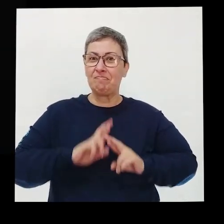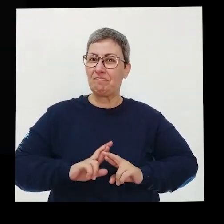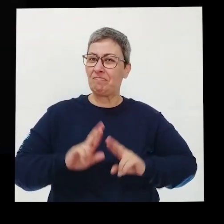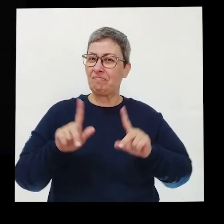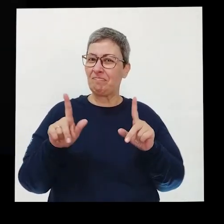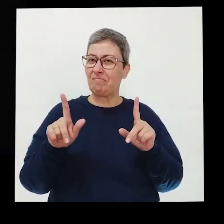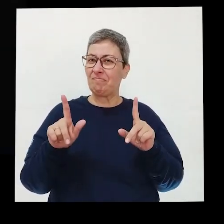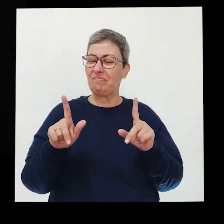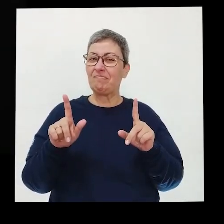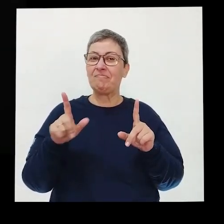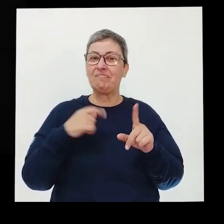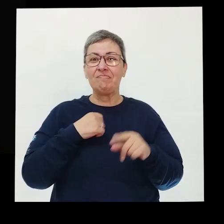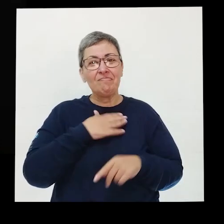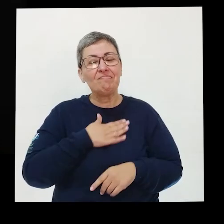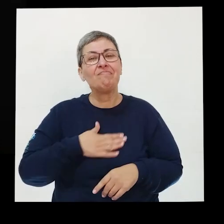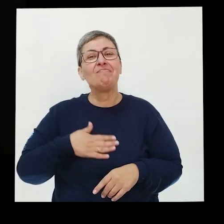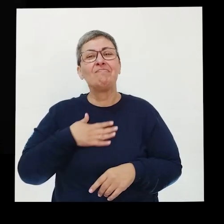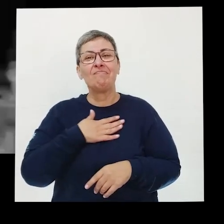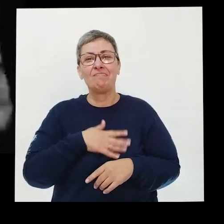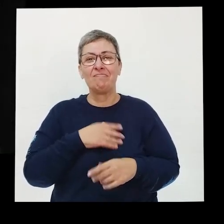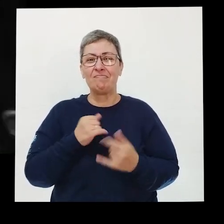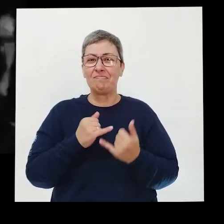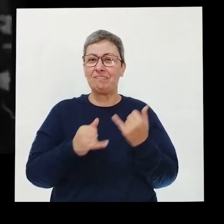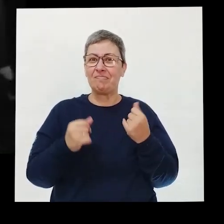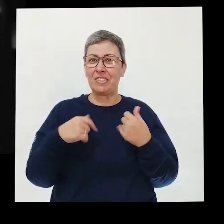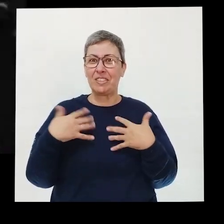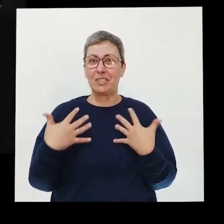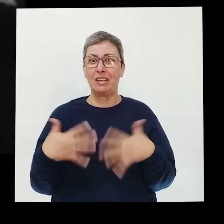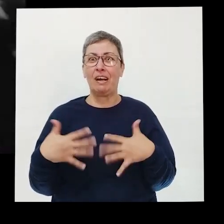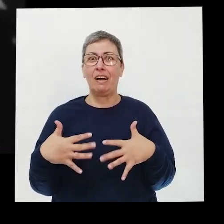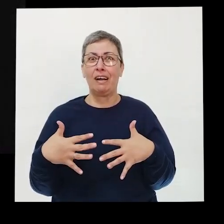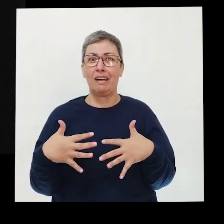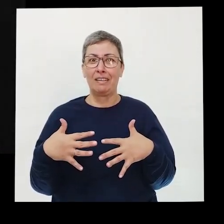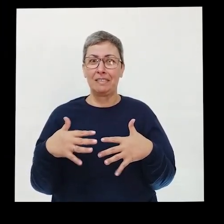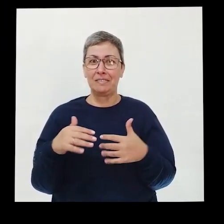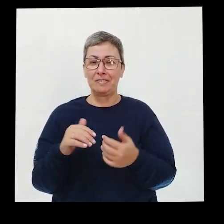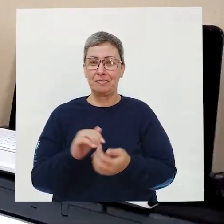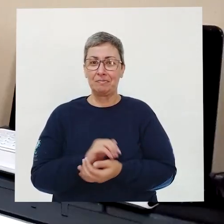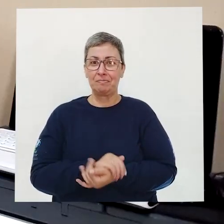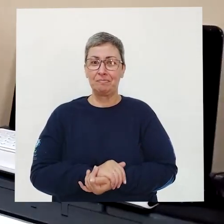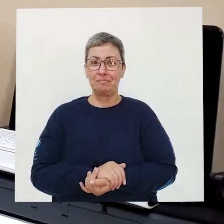paradoxal de gostar do que nos faz tremer.